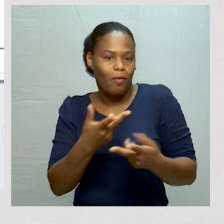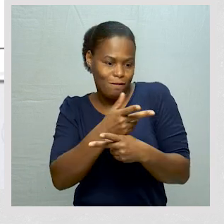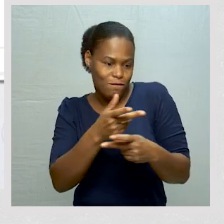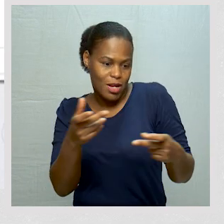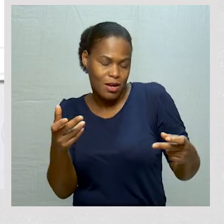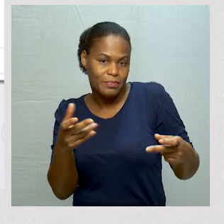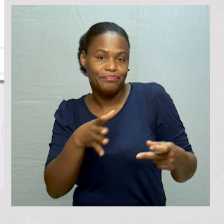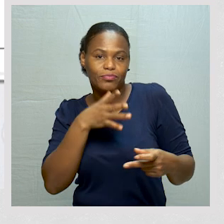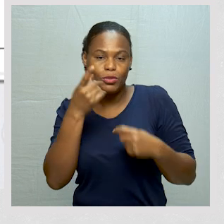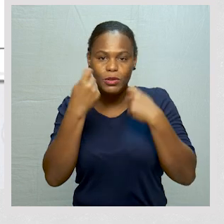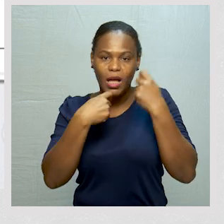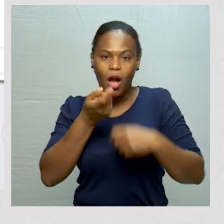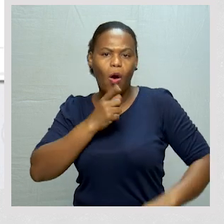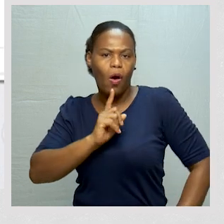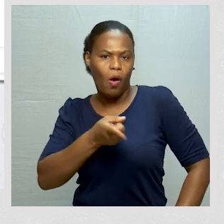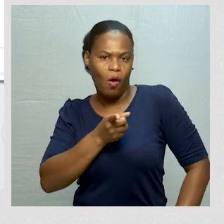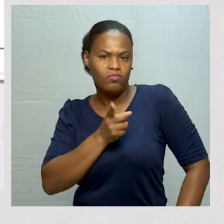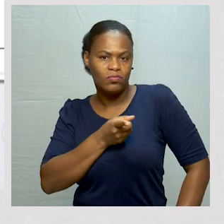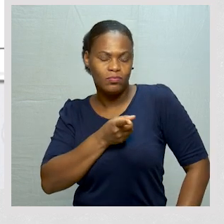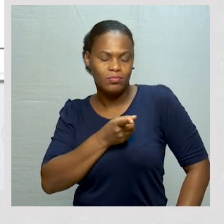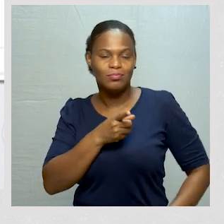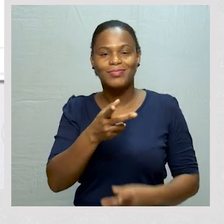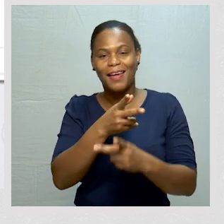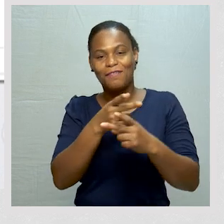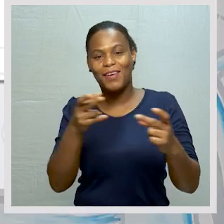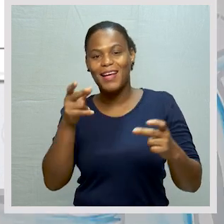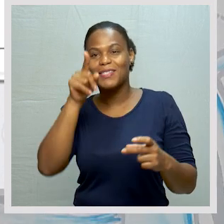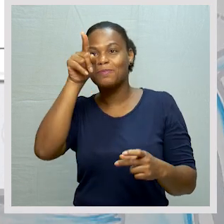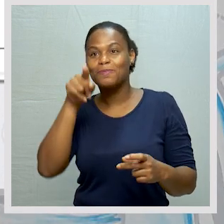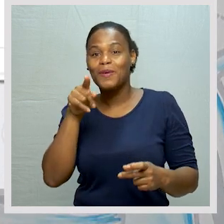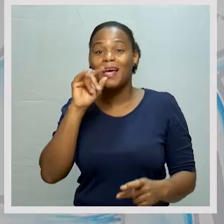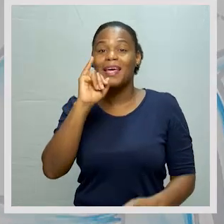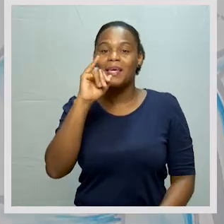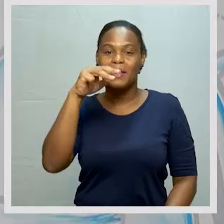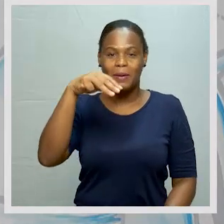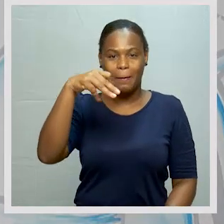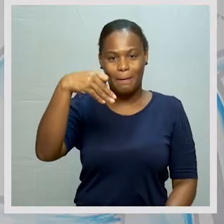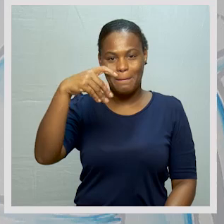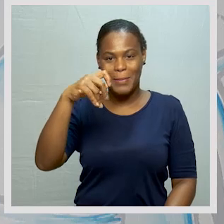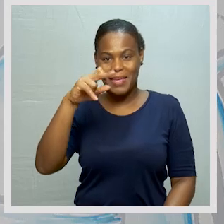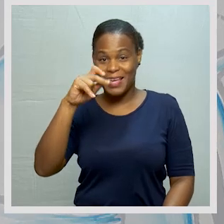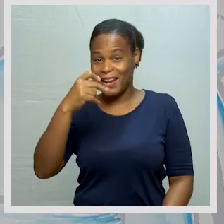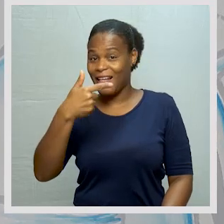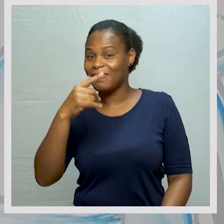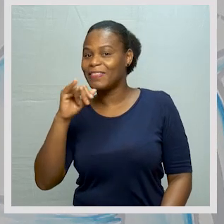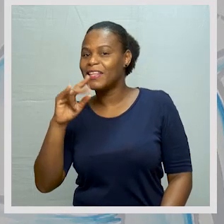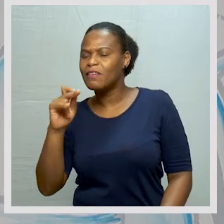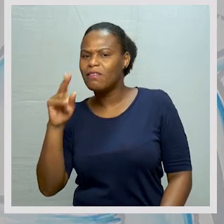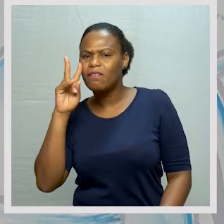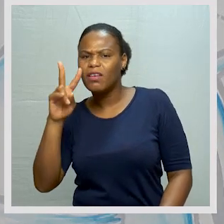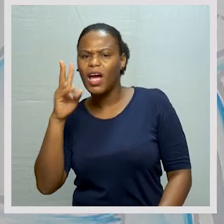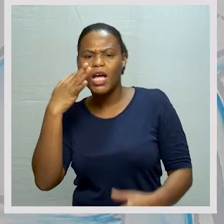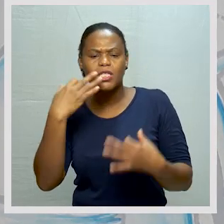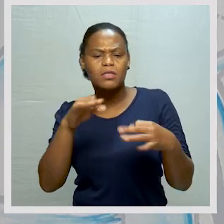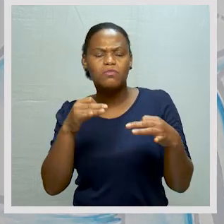frase, que exprime ordem, não é? É uma frase imperativa. Vamos ver se ela é simples